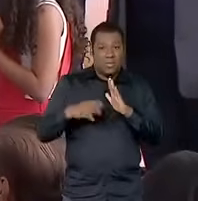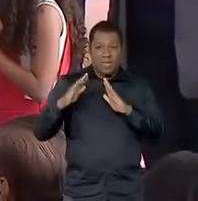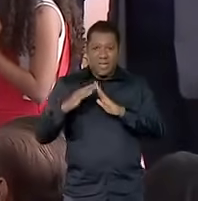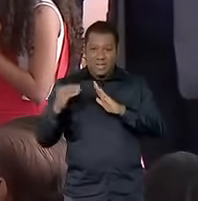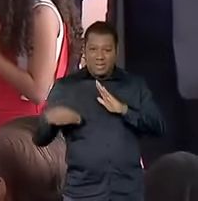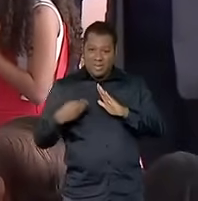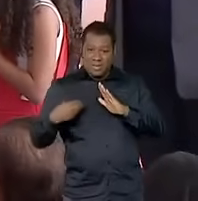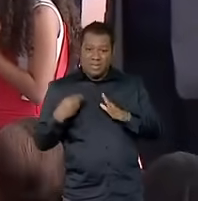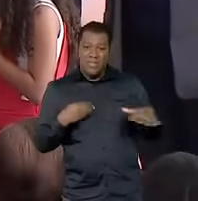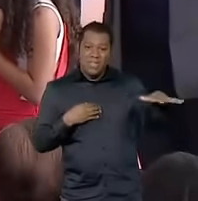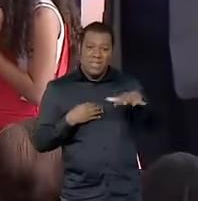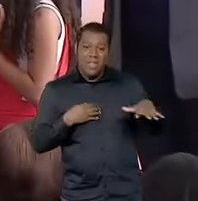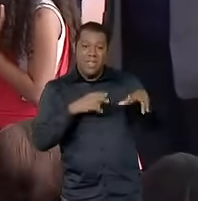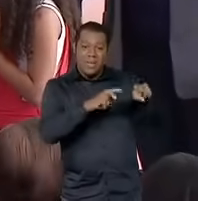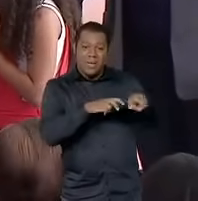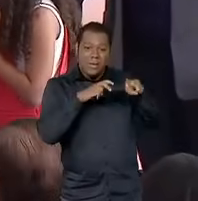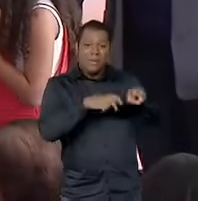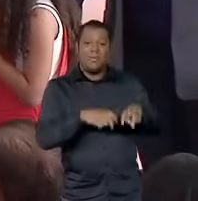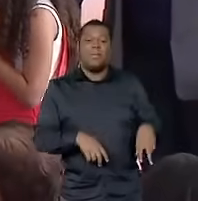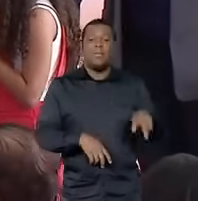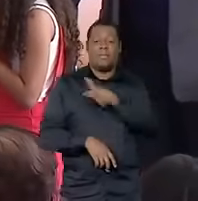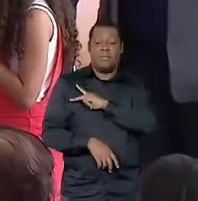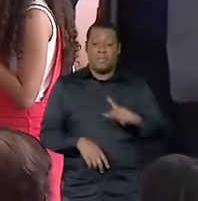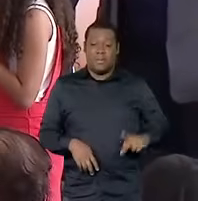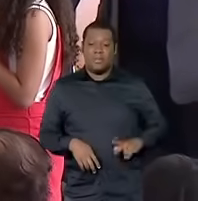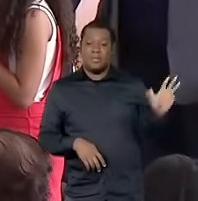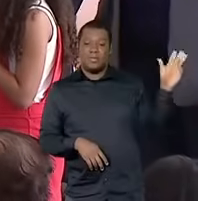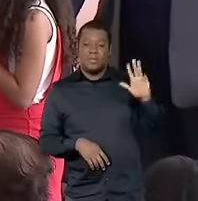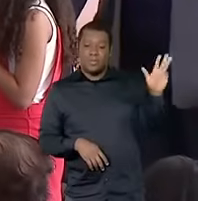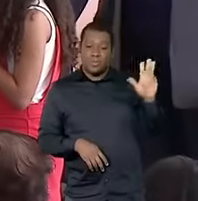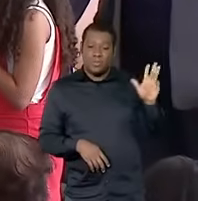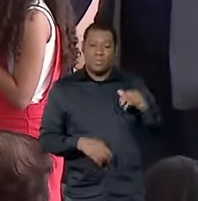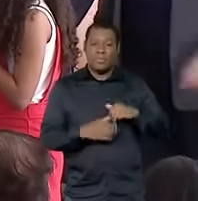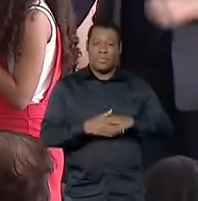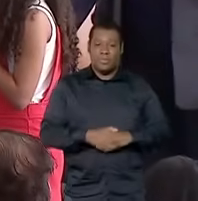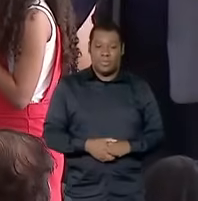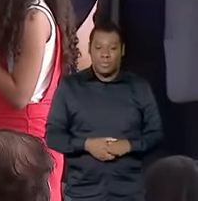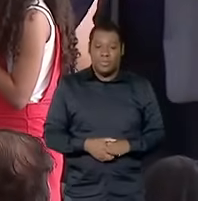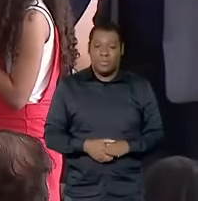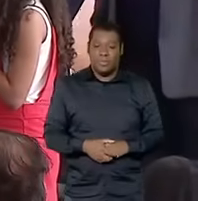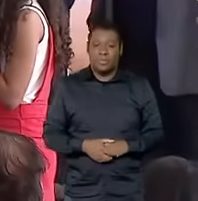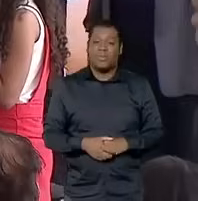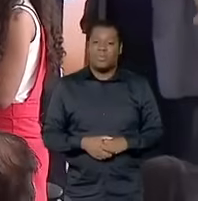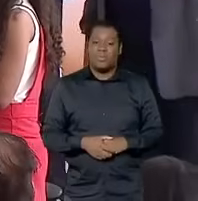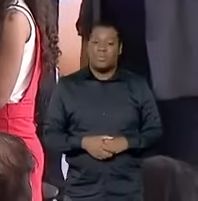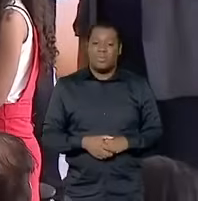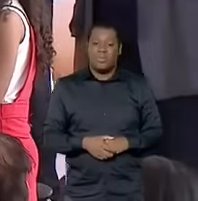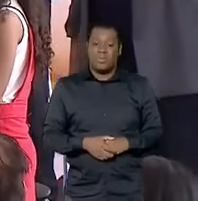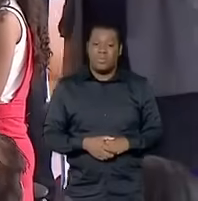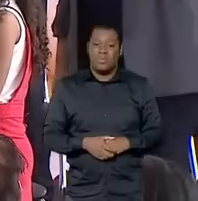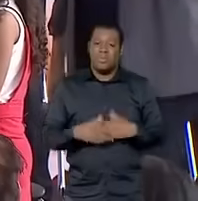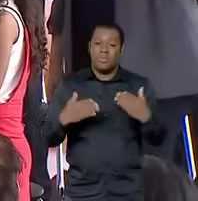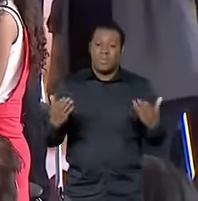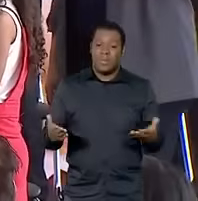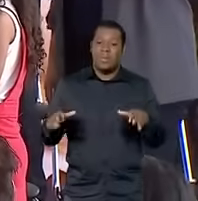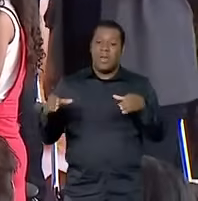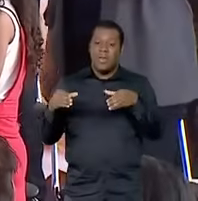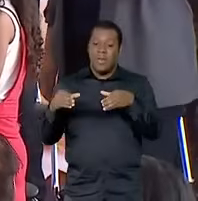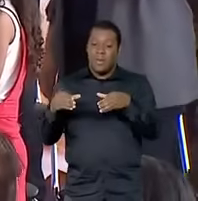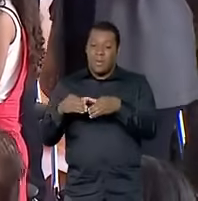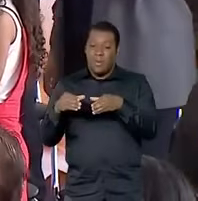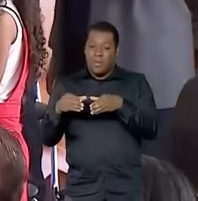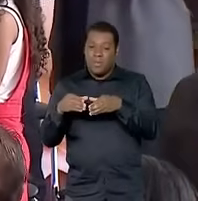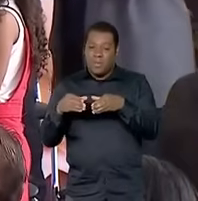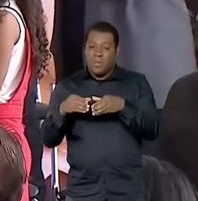e entidades. Neste momento, o presidente Lula recebe da mão de representantes dos movimentos populares